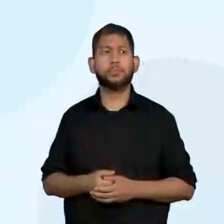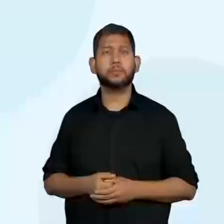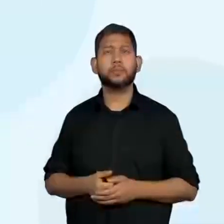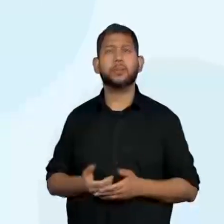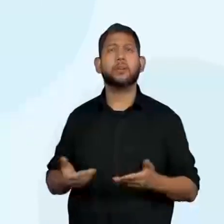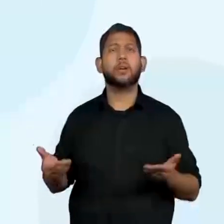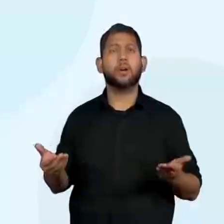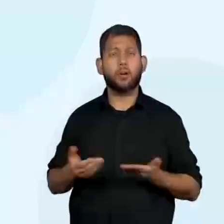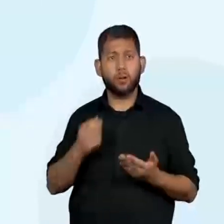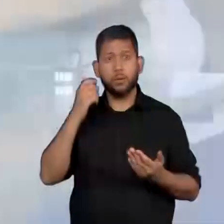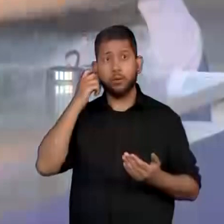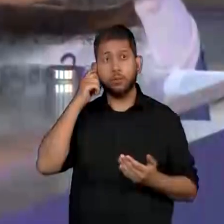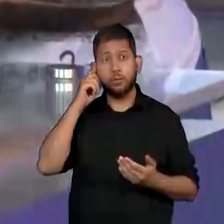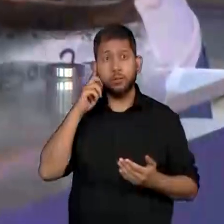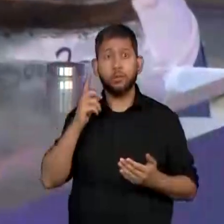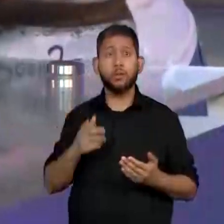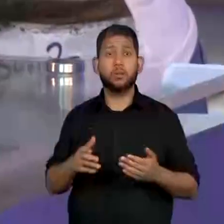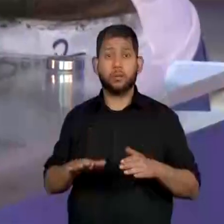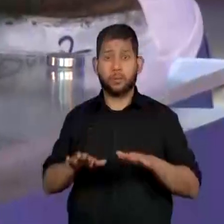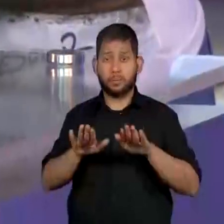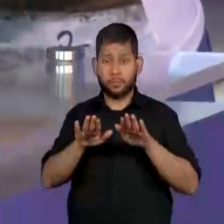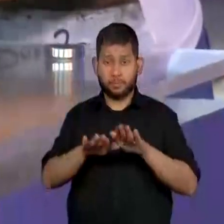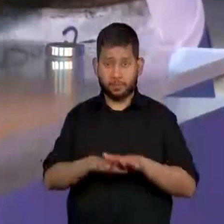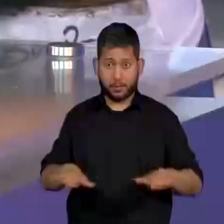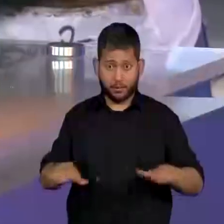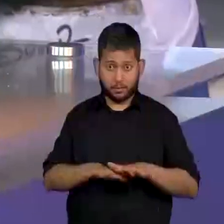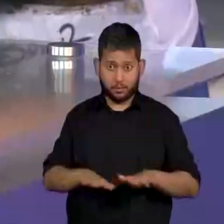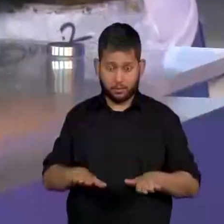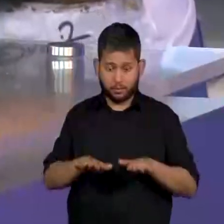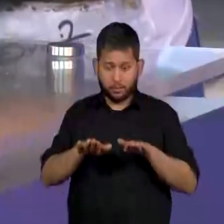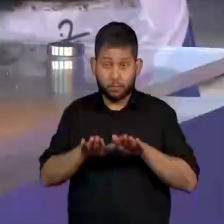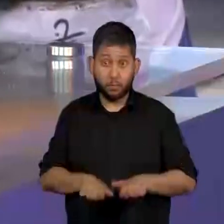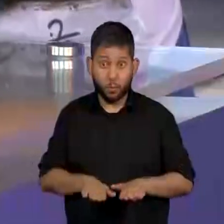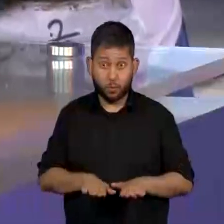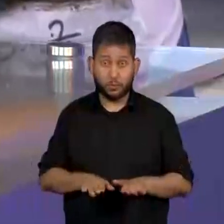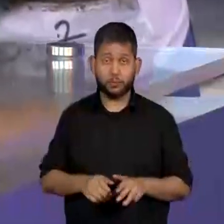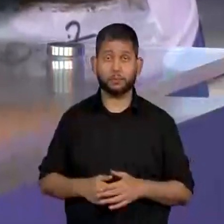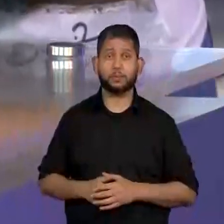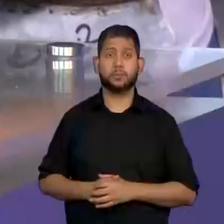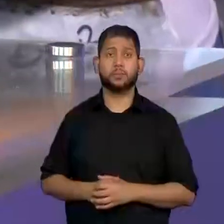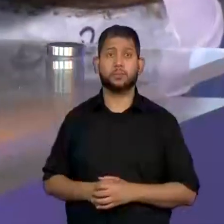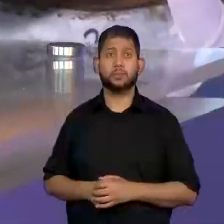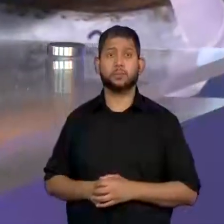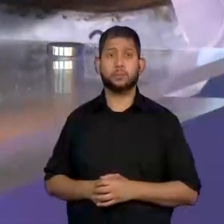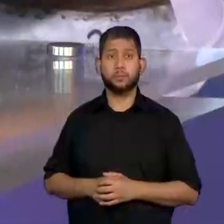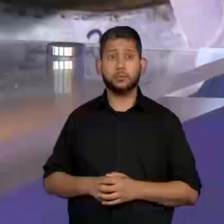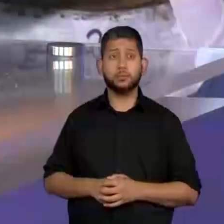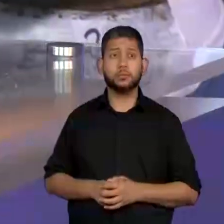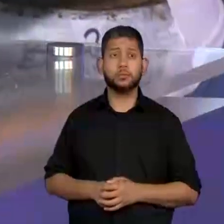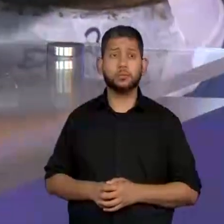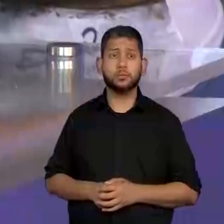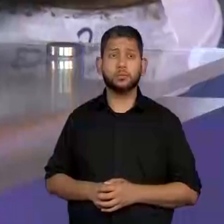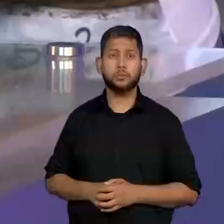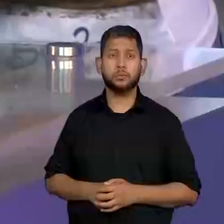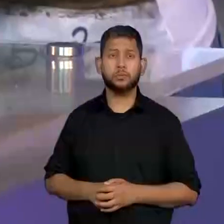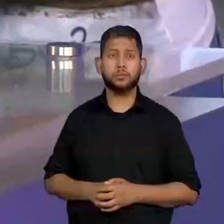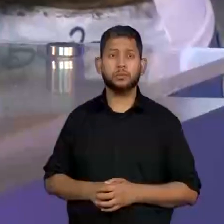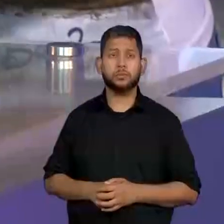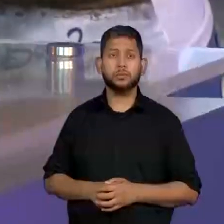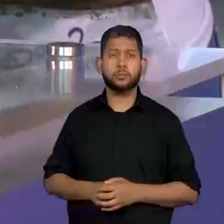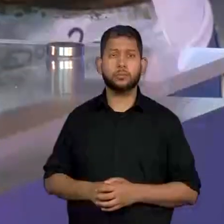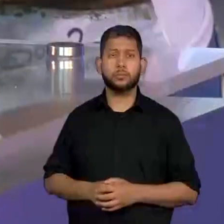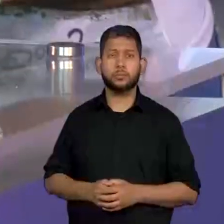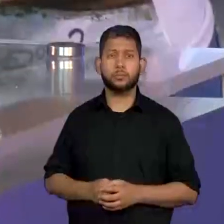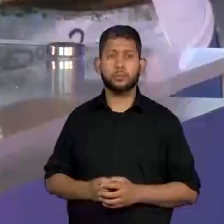vou apoiar na mesa a minha o meu triângulo e vou pegar assim ficaram